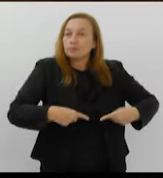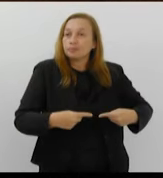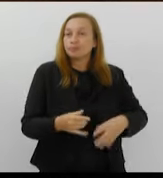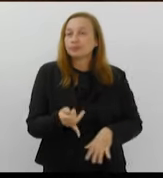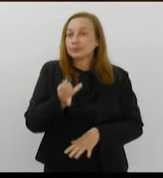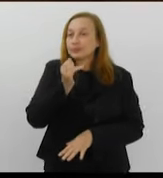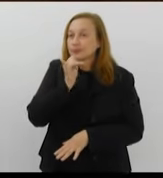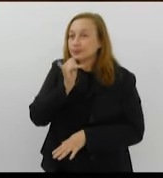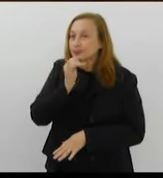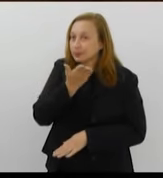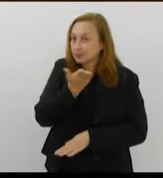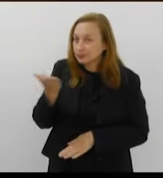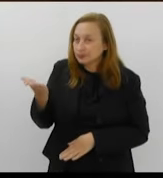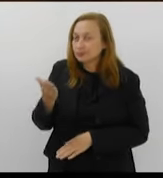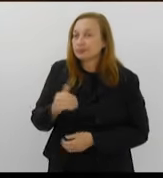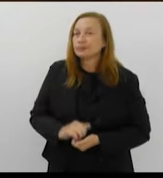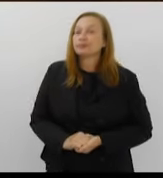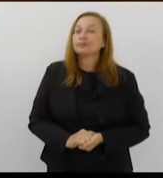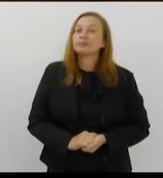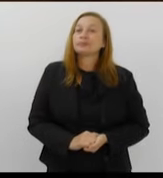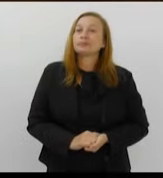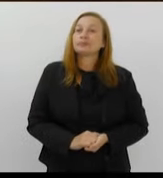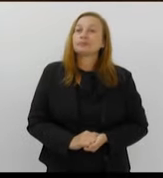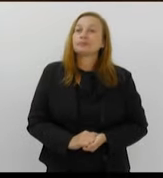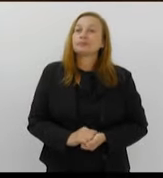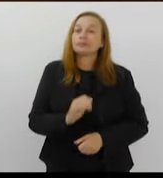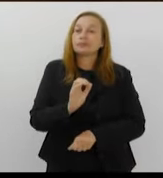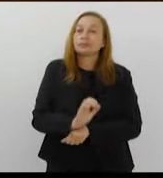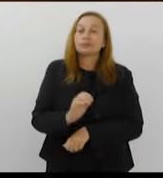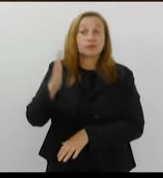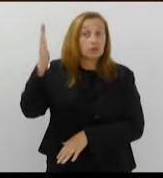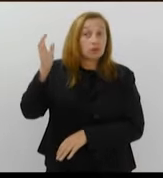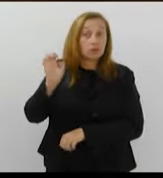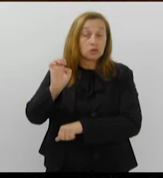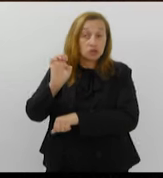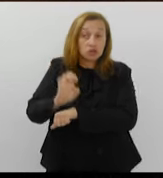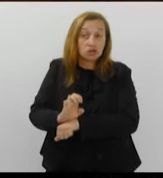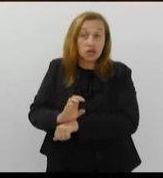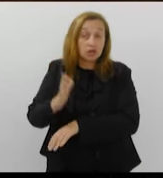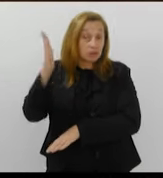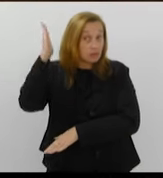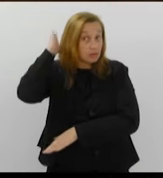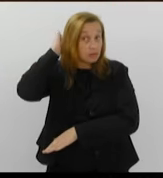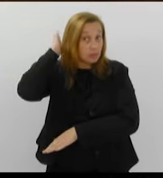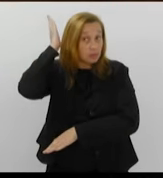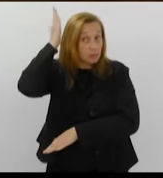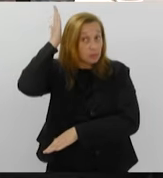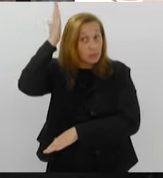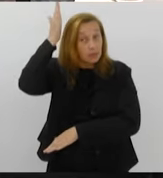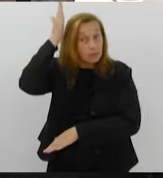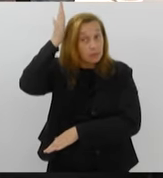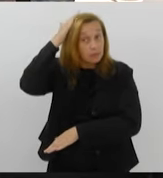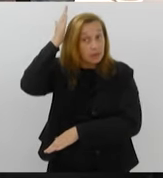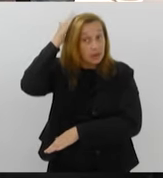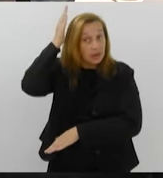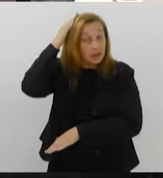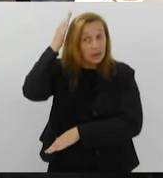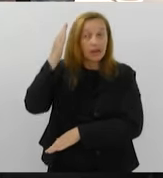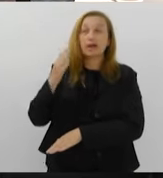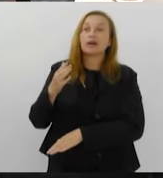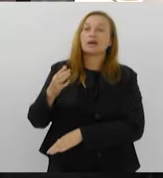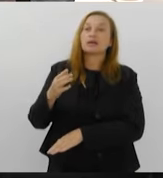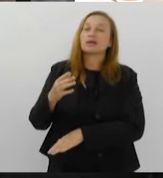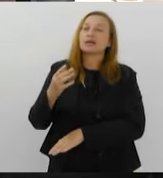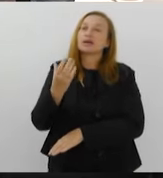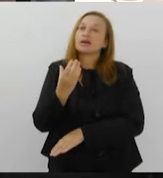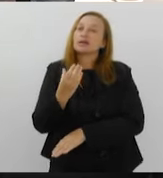exemplo para vocês. O Estado do Pará ganhou da cidade de Macaé uma termoelétrica por